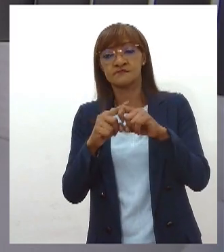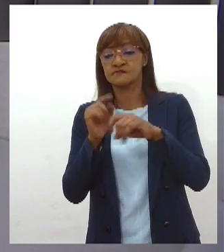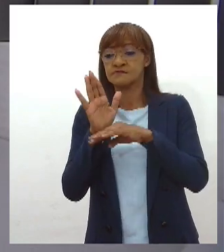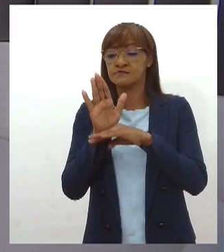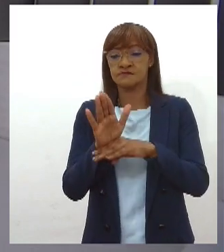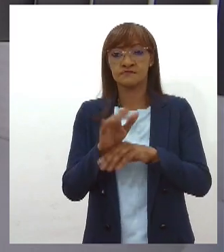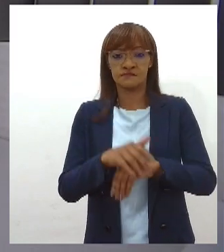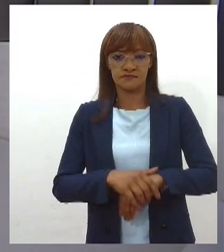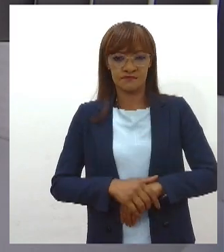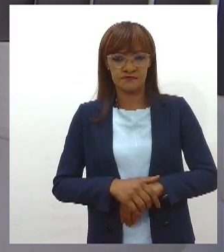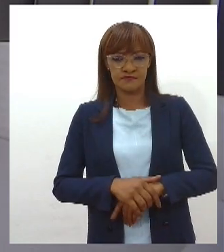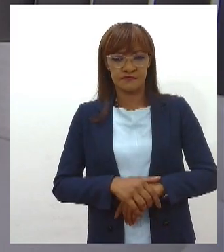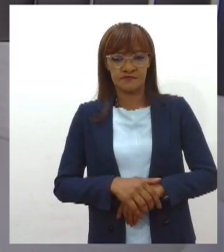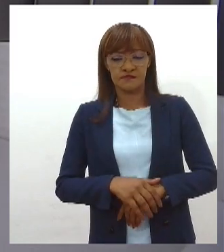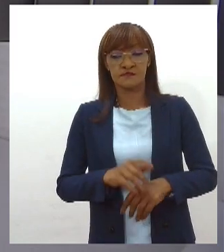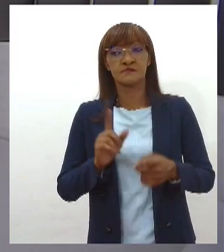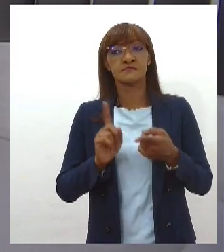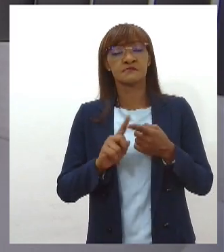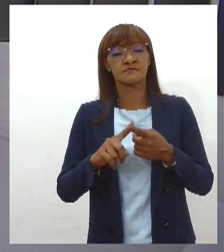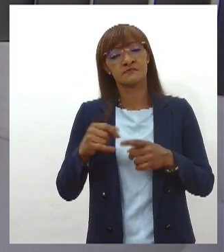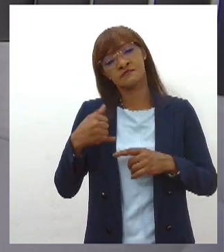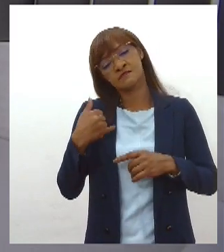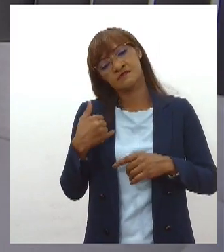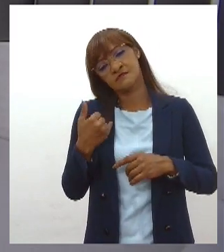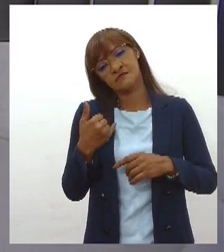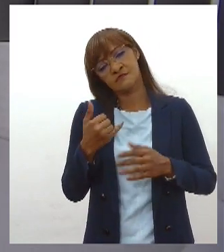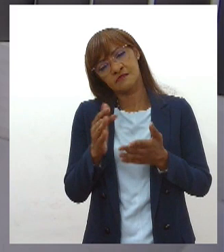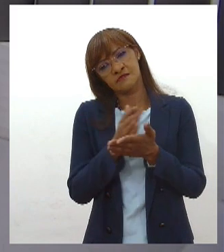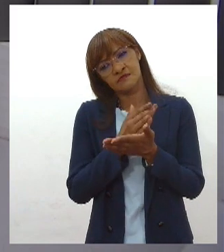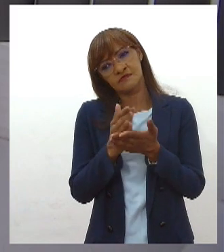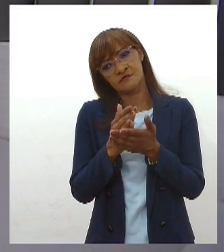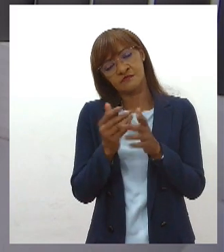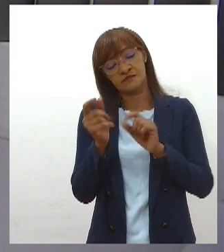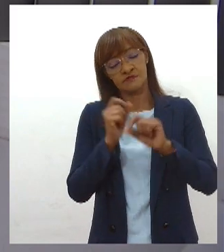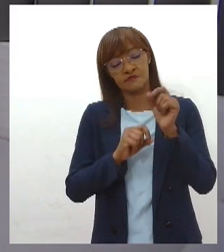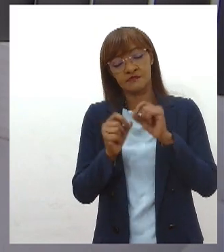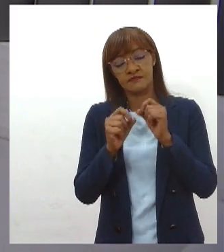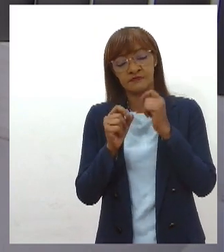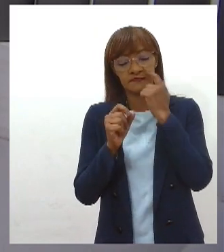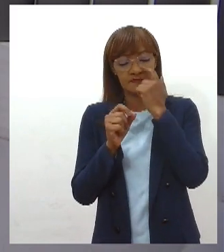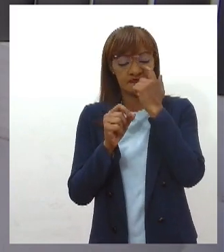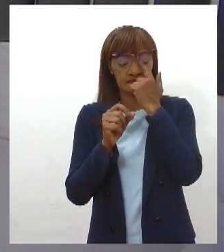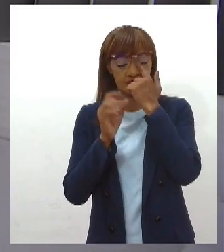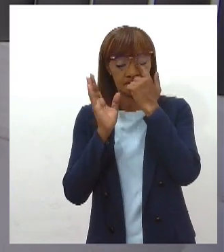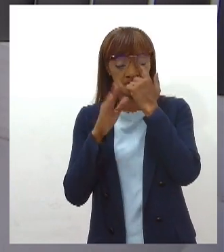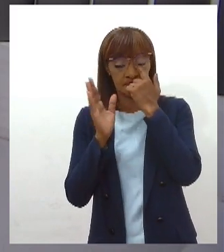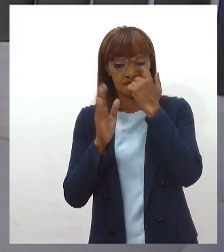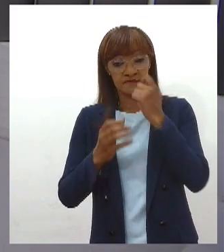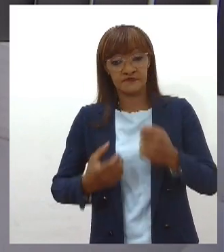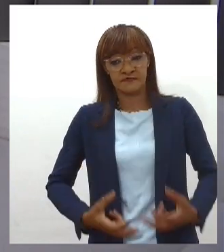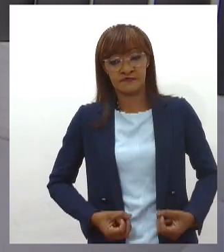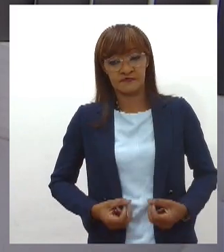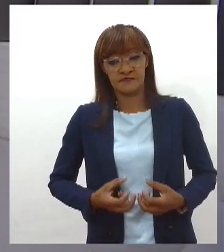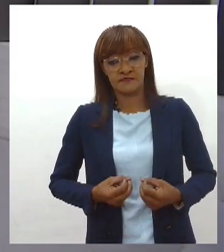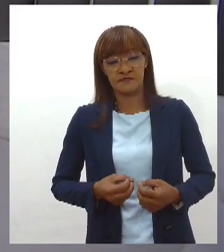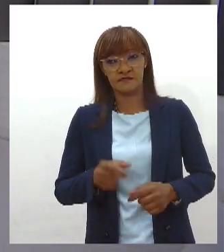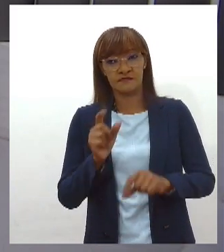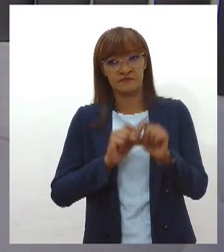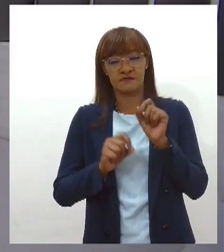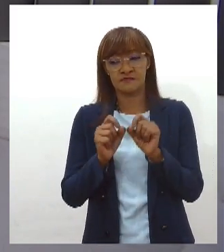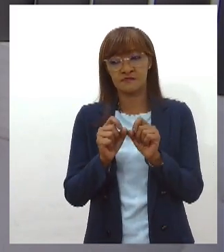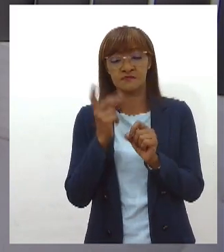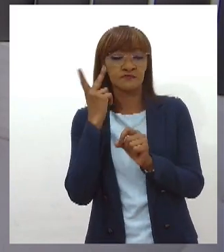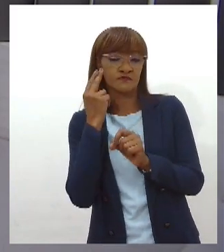faixa etária, existe alguma faixa etária em que o câncer colorretal ele seja mais comum ou isso não é